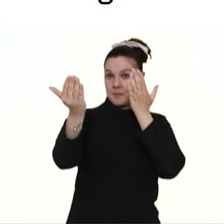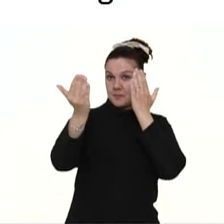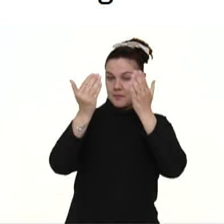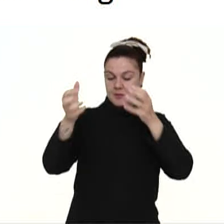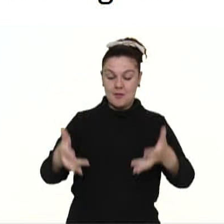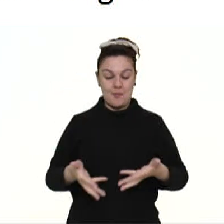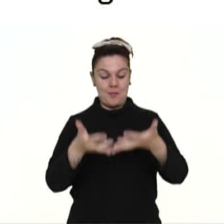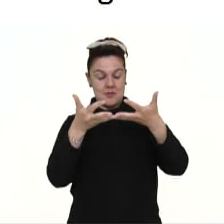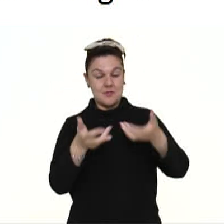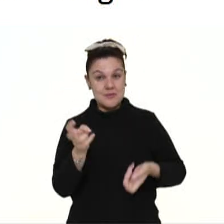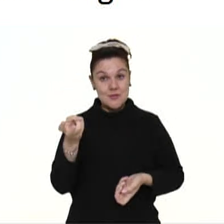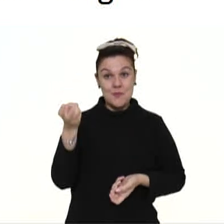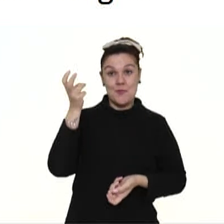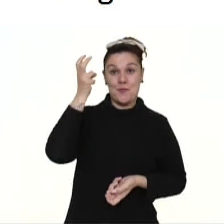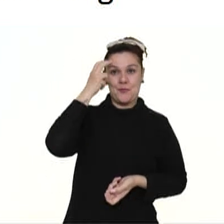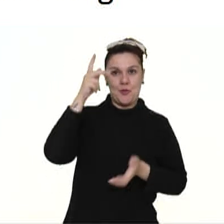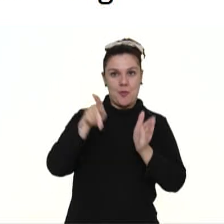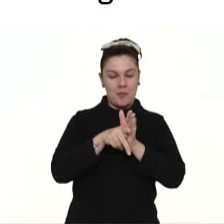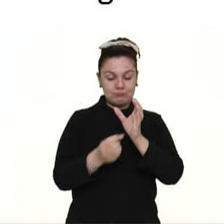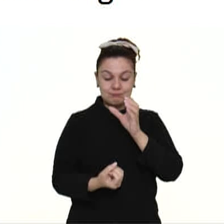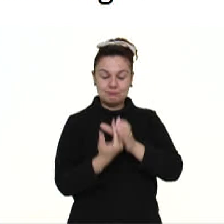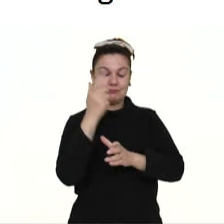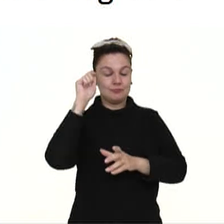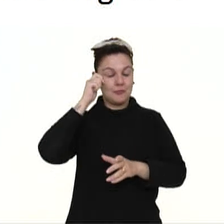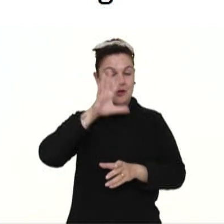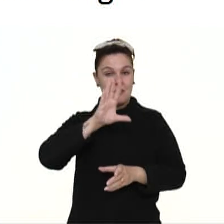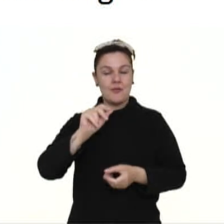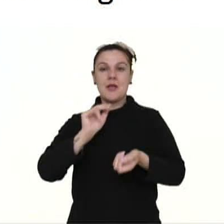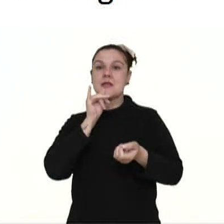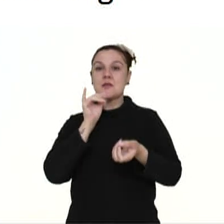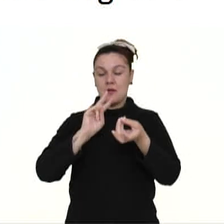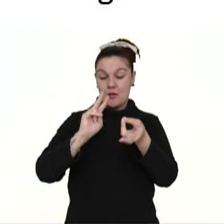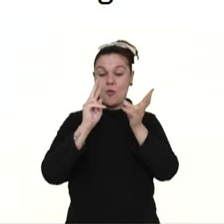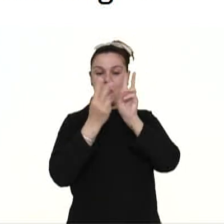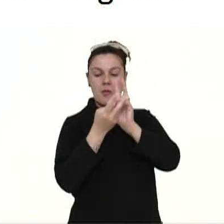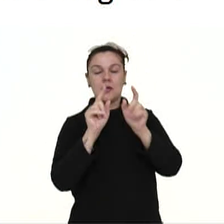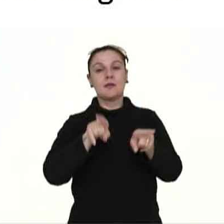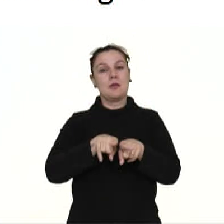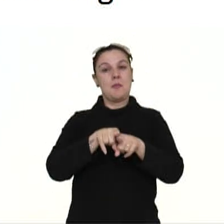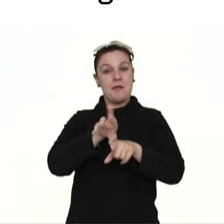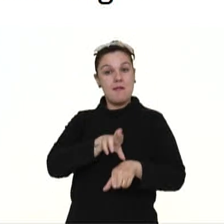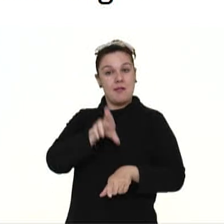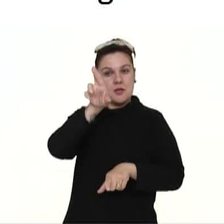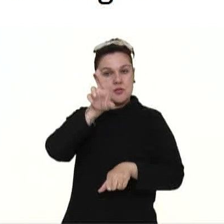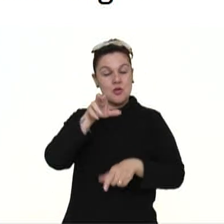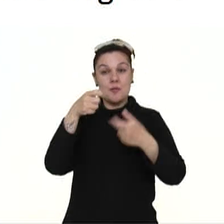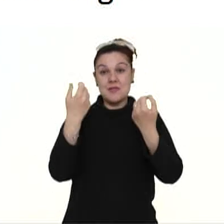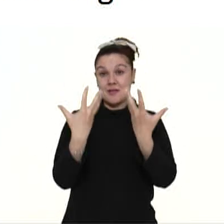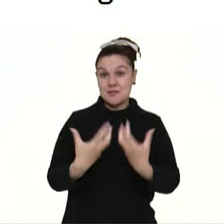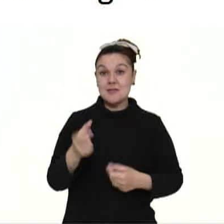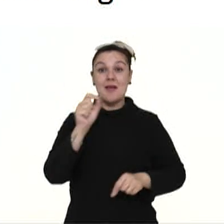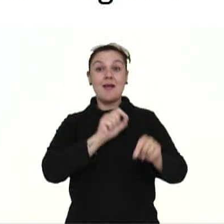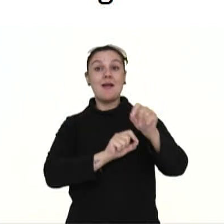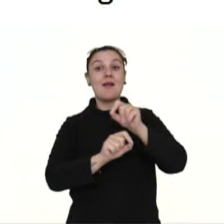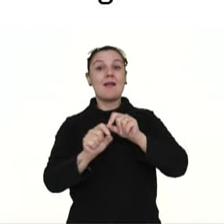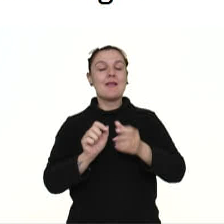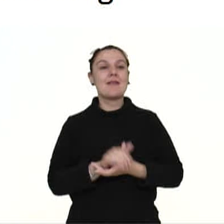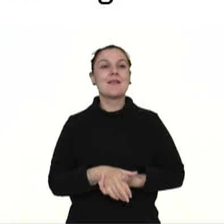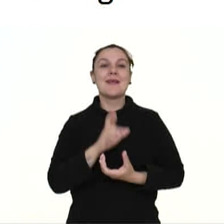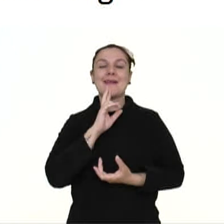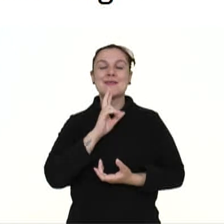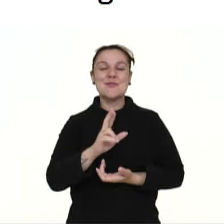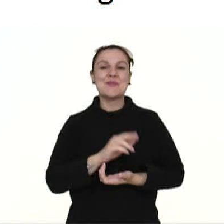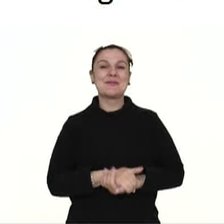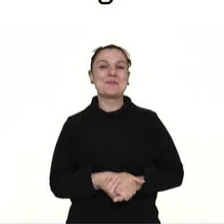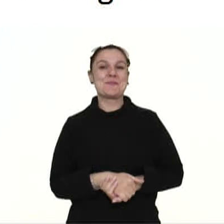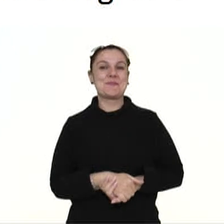de manifestações culturais de origem africana, como a capoeira ou o candomblé, deve considerar que elas... Respondam